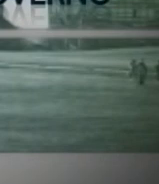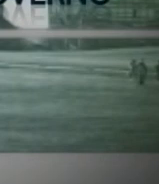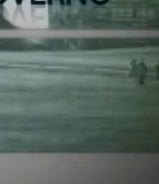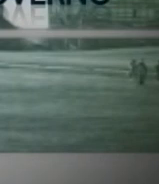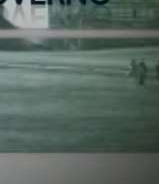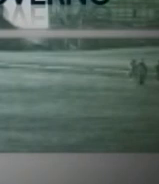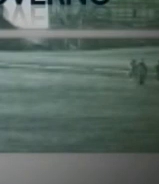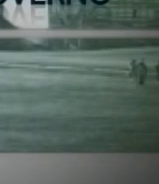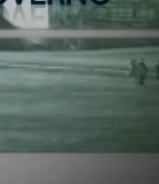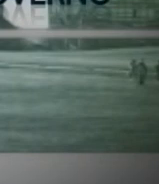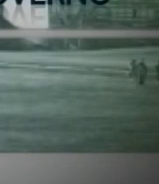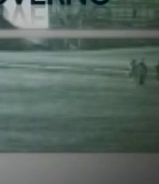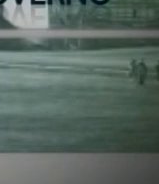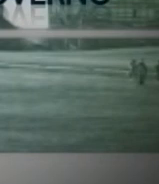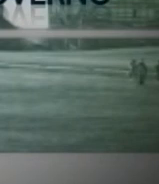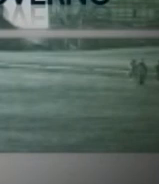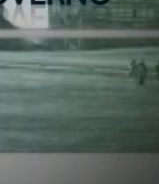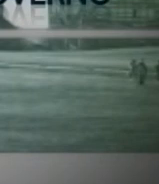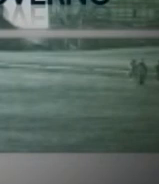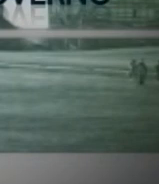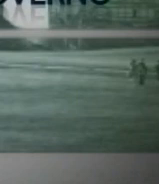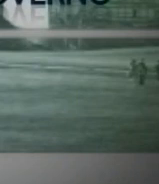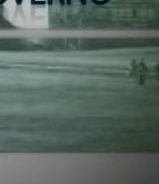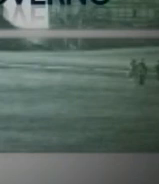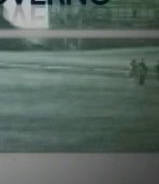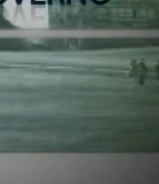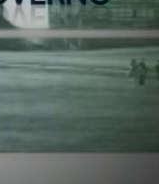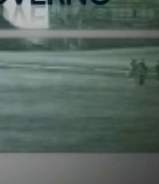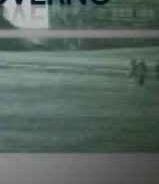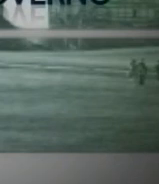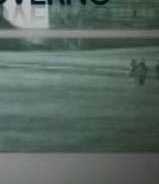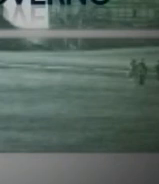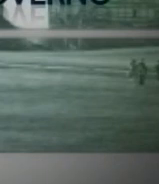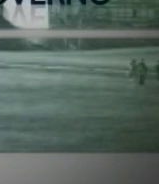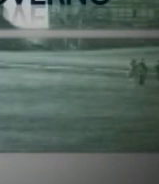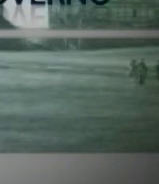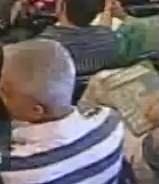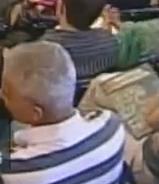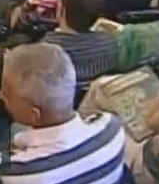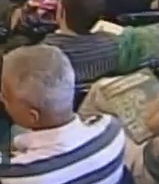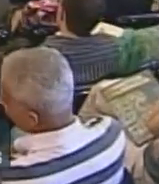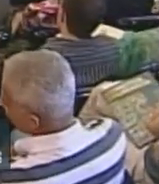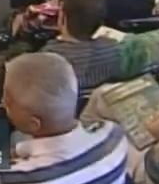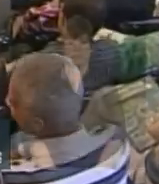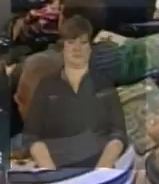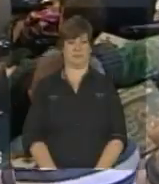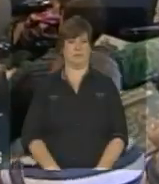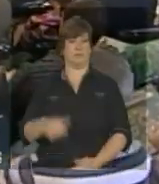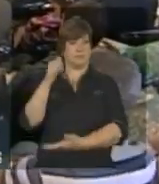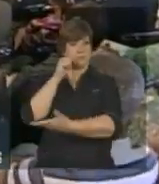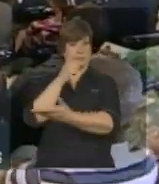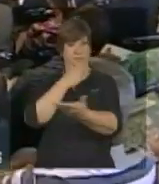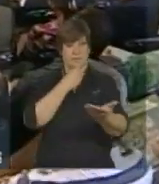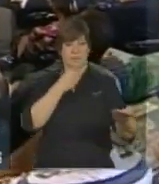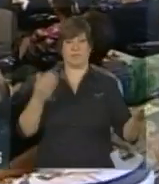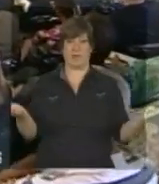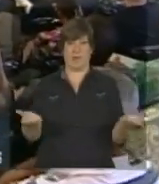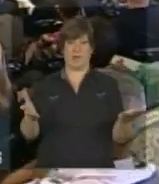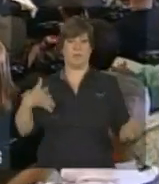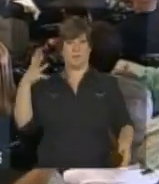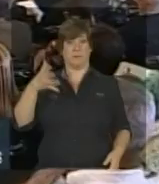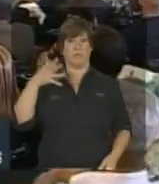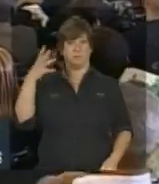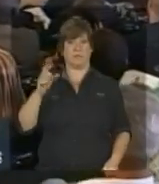de Proteção a Vítimas e Testemunhas Ameaçadas. Veja como foi. Senhoras e senhores, neste momento ouviremos